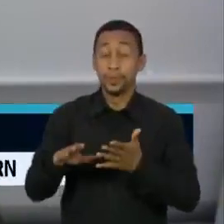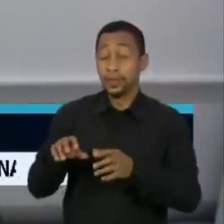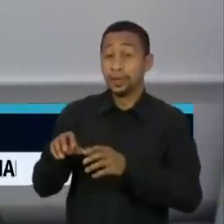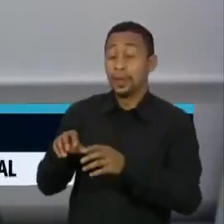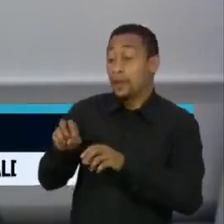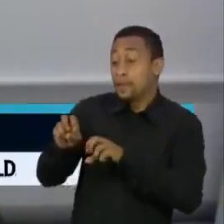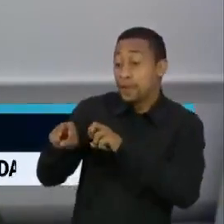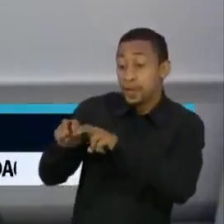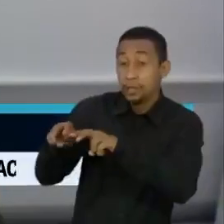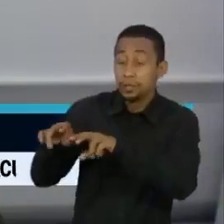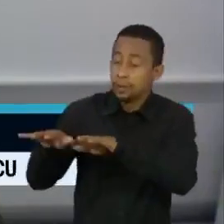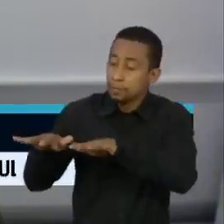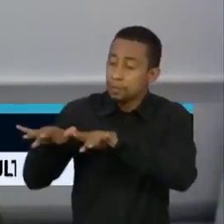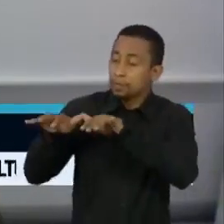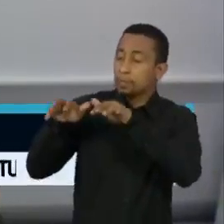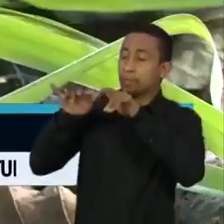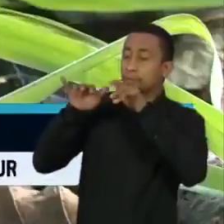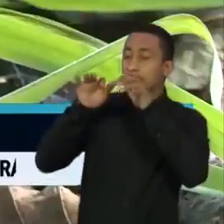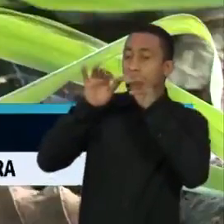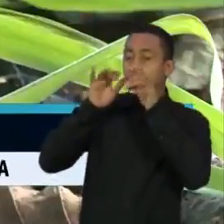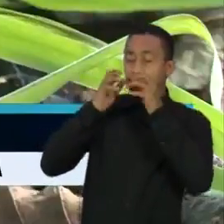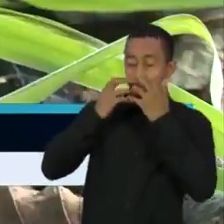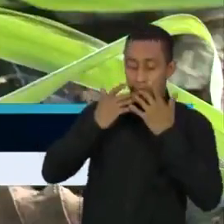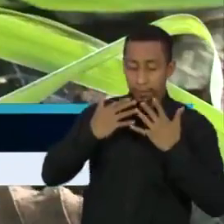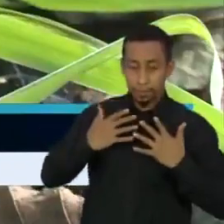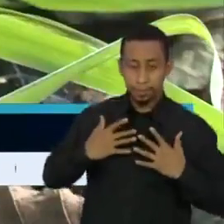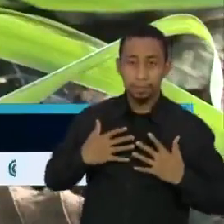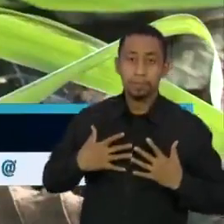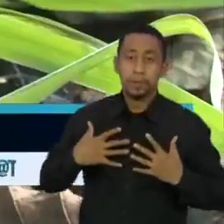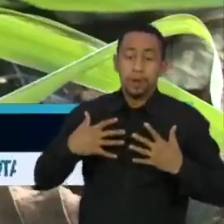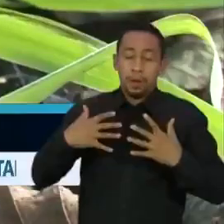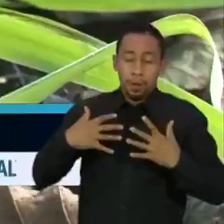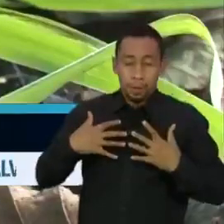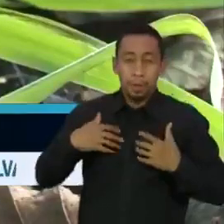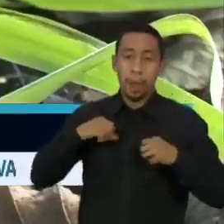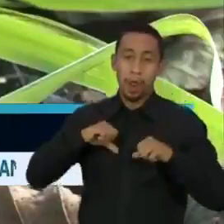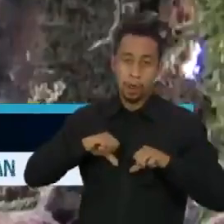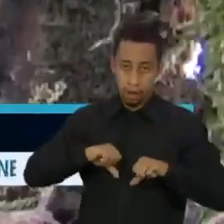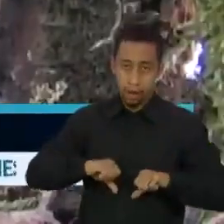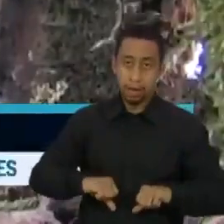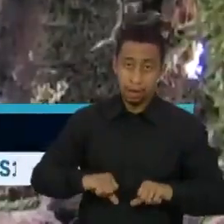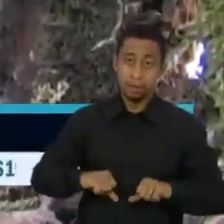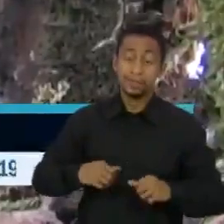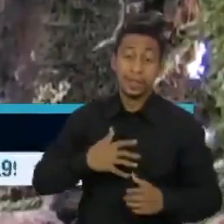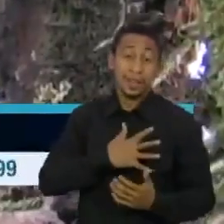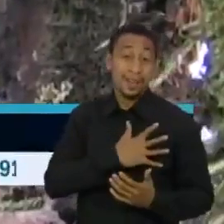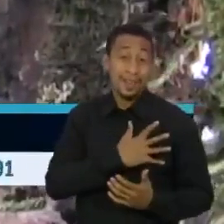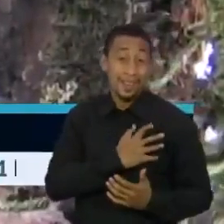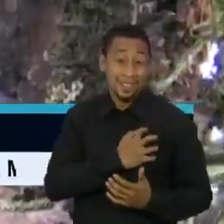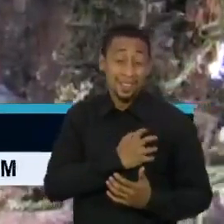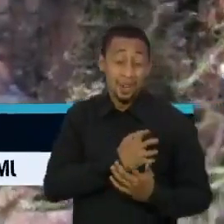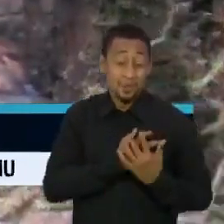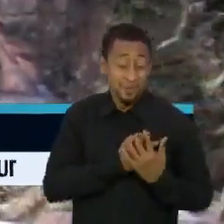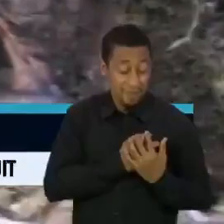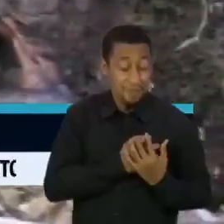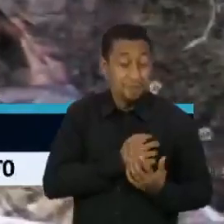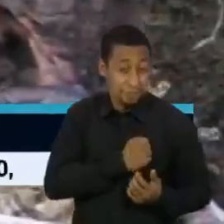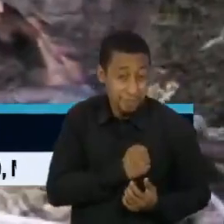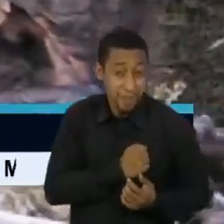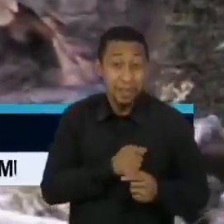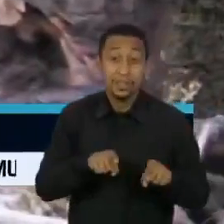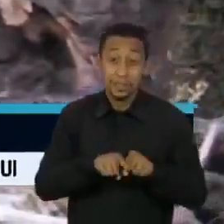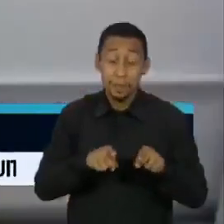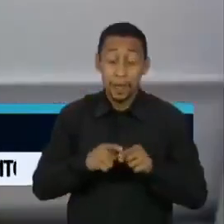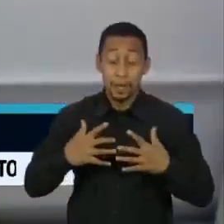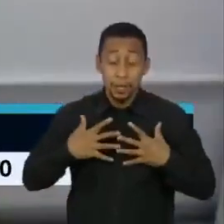aerossóis discretas desses roedores, né? Vai acometer, então, comprometimentos cardíacos e a